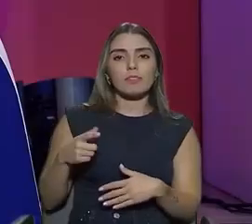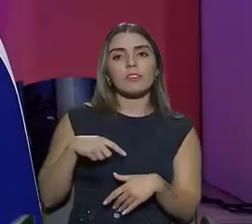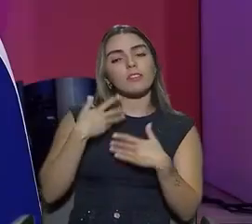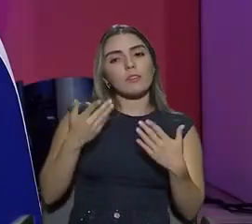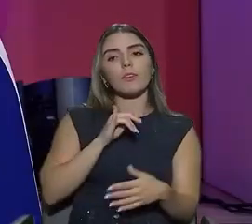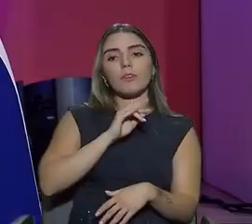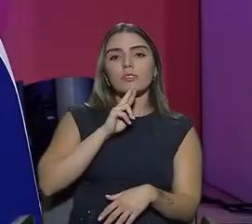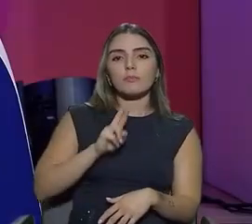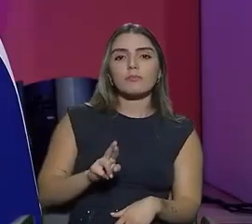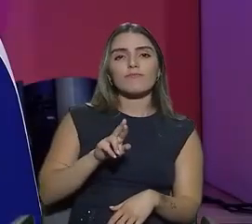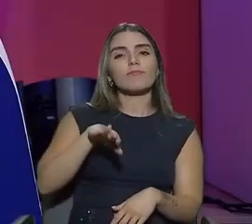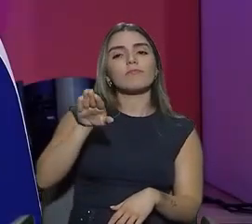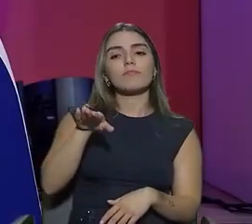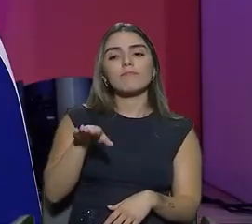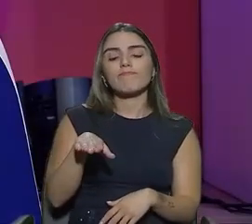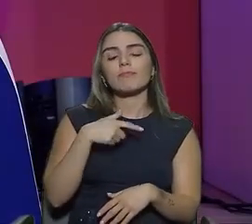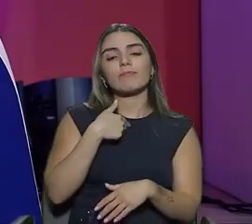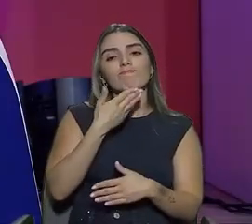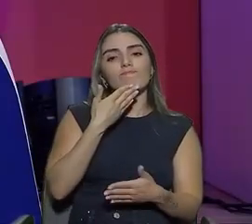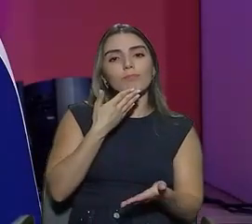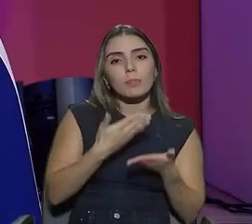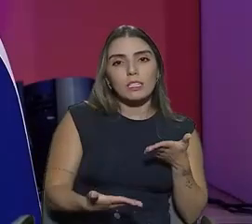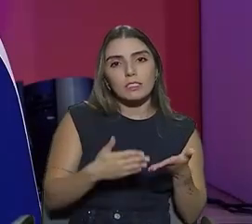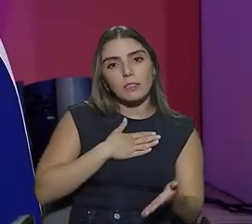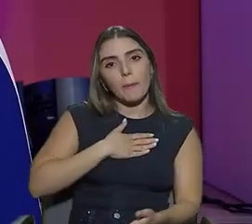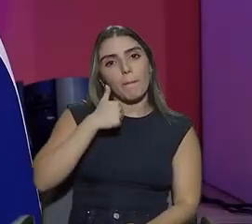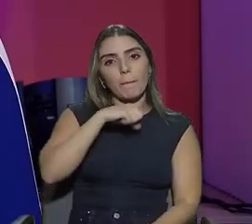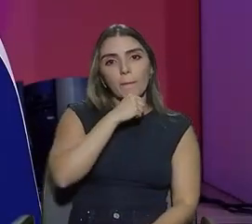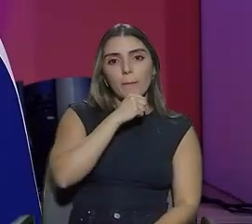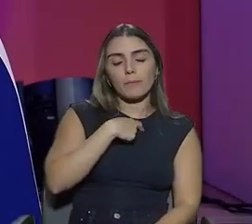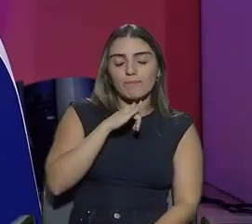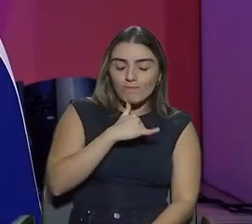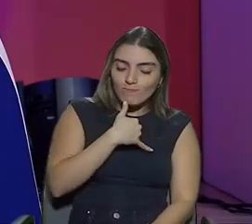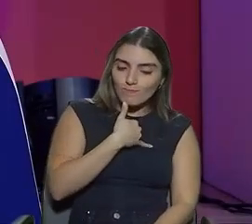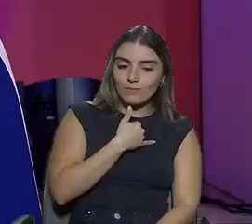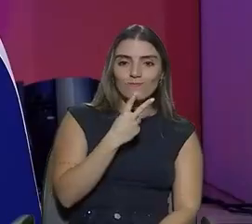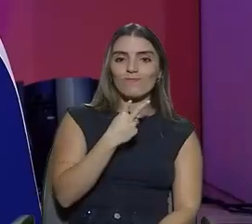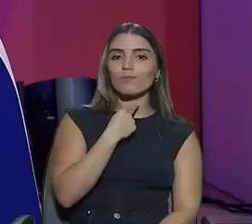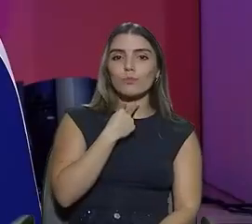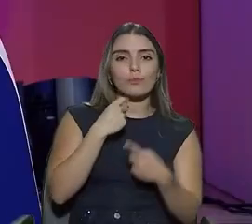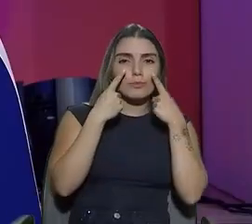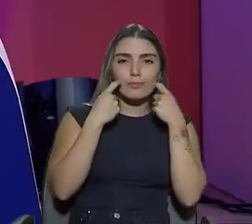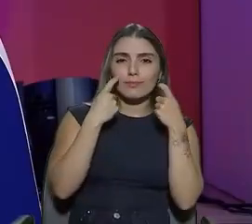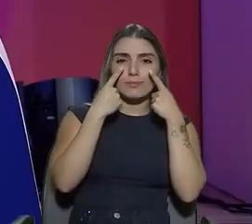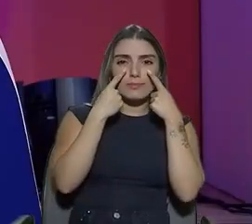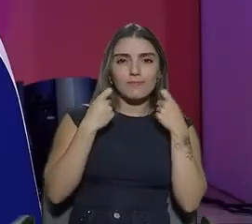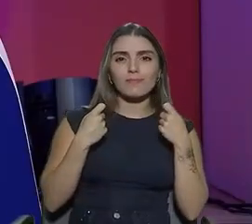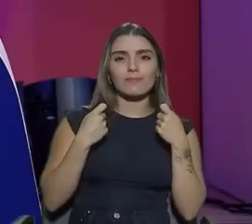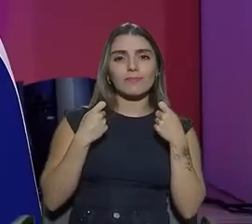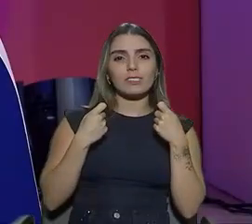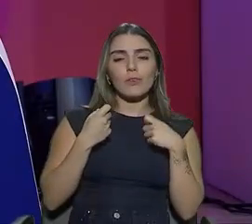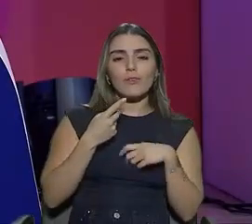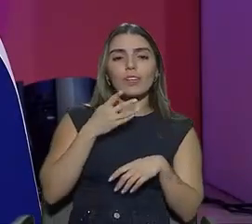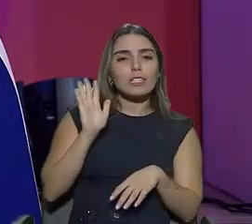que eu perdi minha avó, estou triste, não pude chorar, não pude me